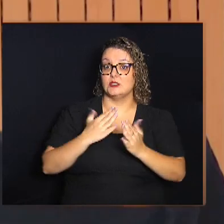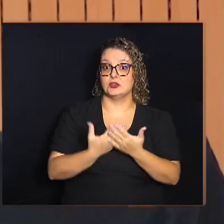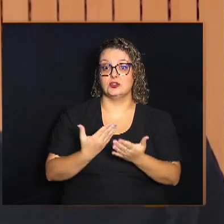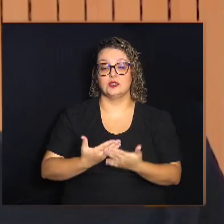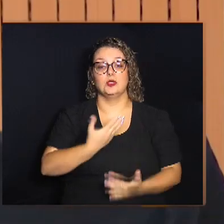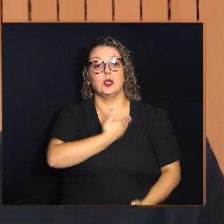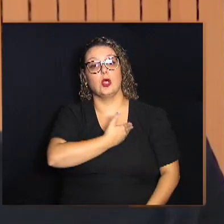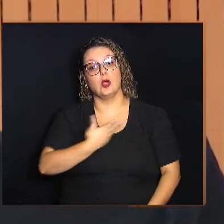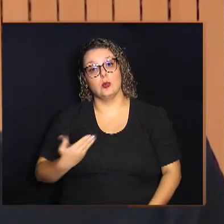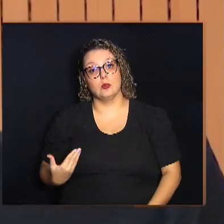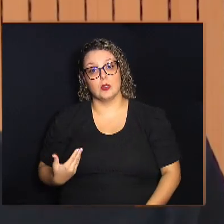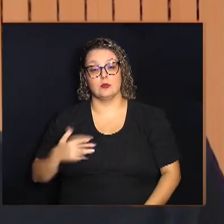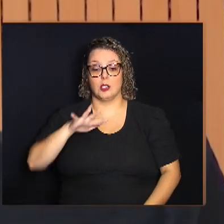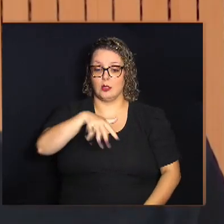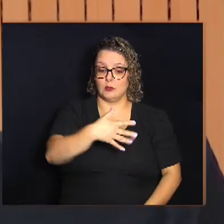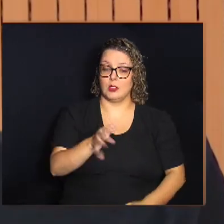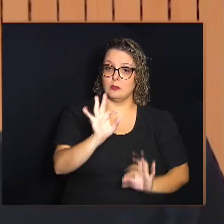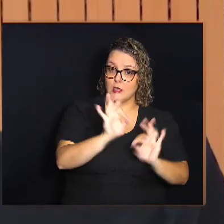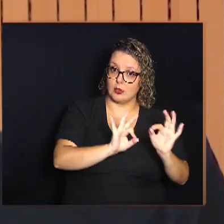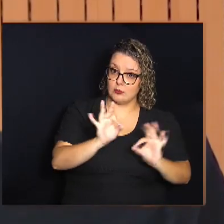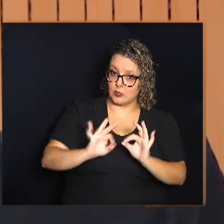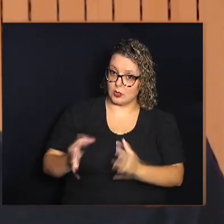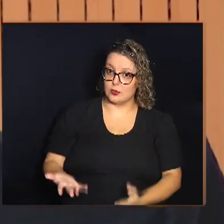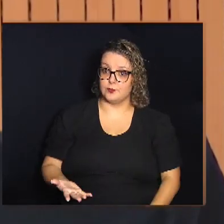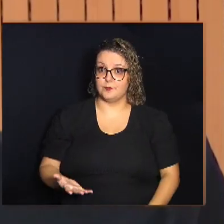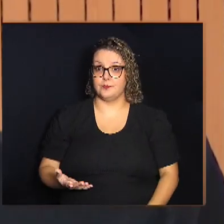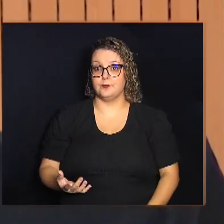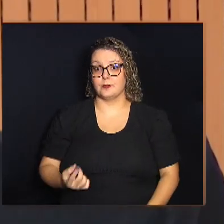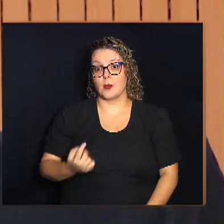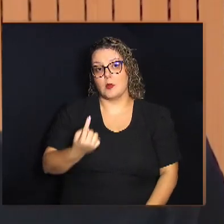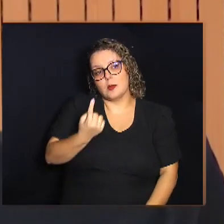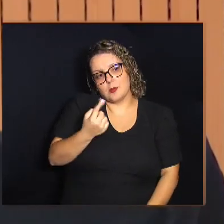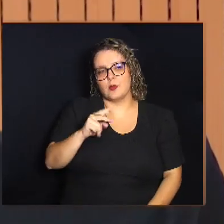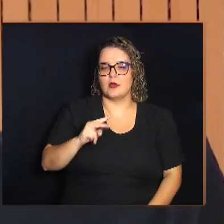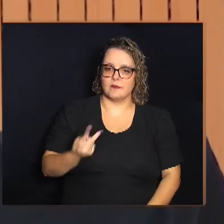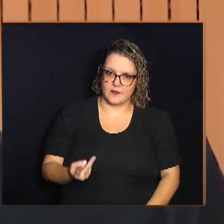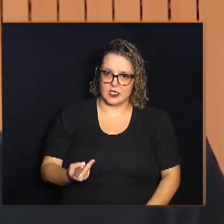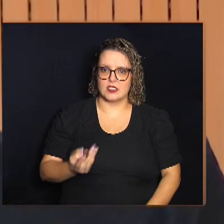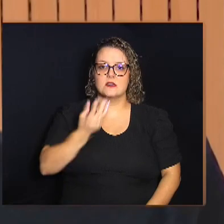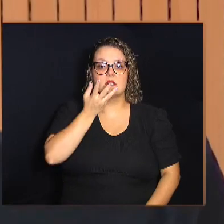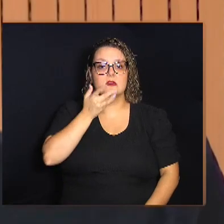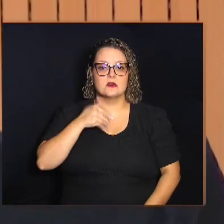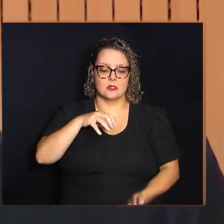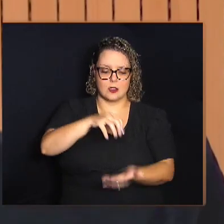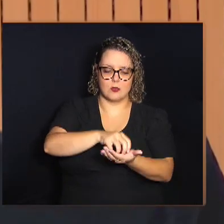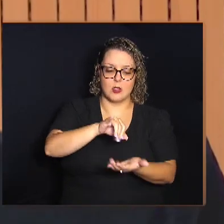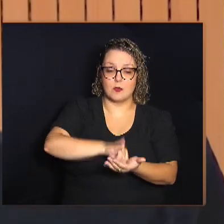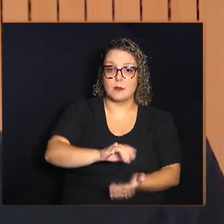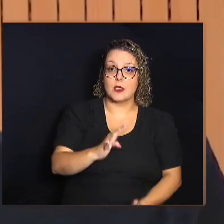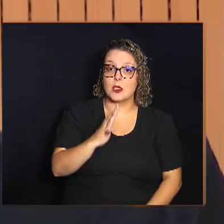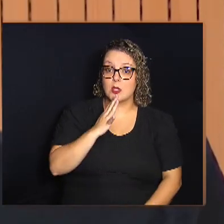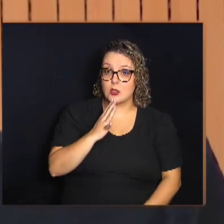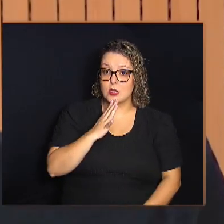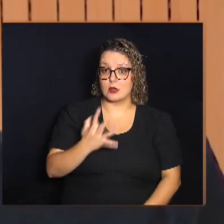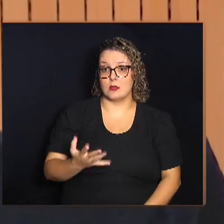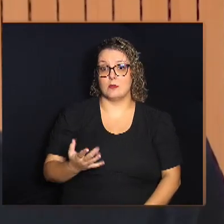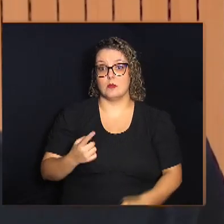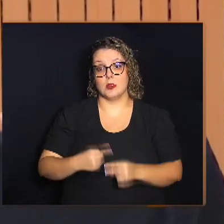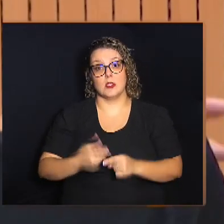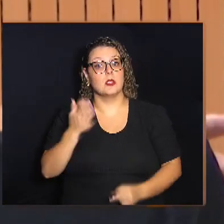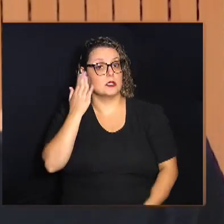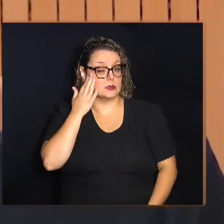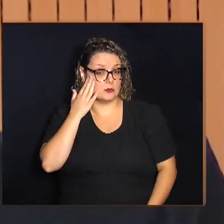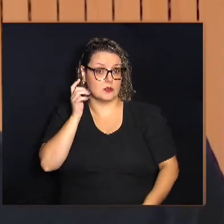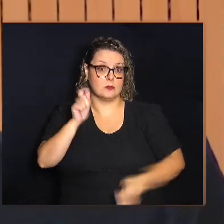no seu planejamento, pelo menos uma vez a criança vir ao centro para conhecer, né? Que a gente sabe que hoje em dia